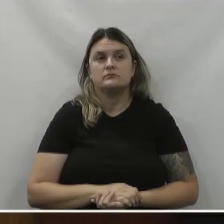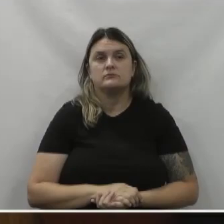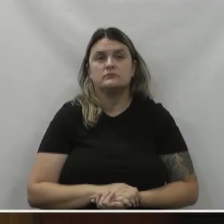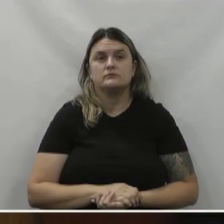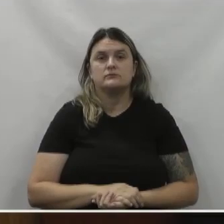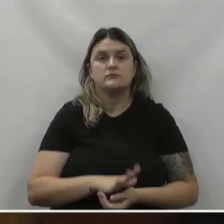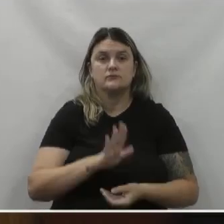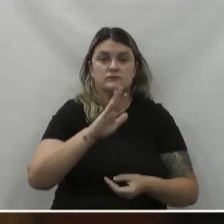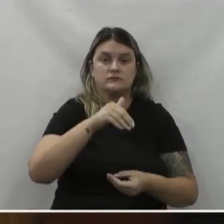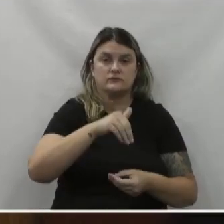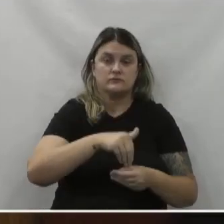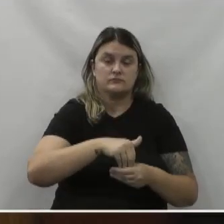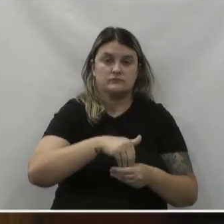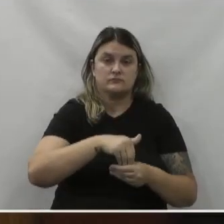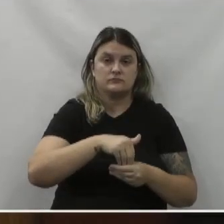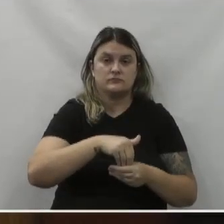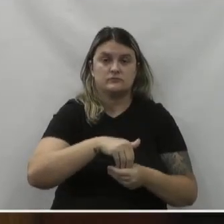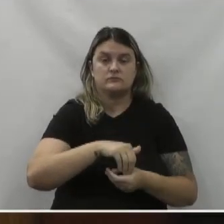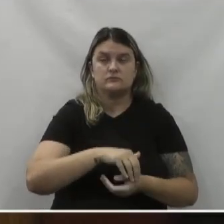Votação do parecer fundamentado.